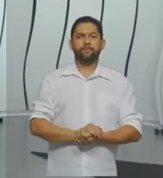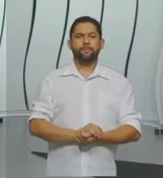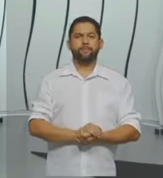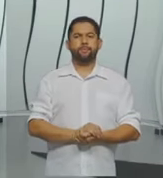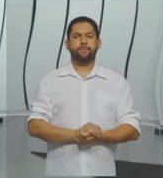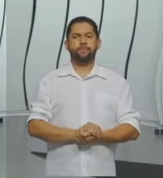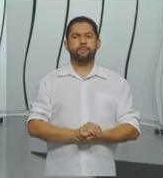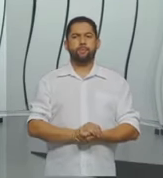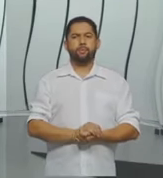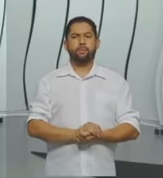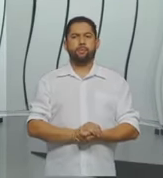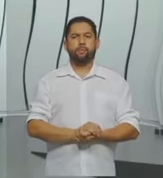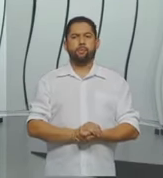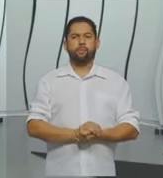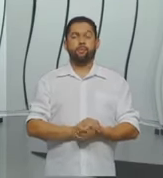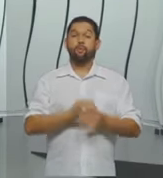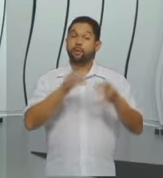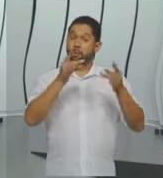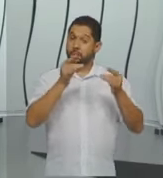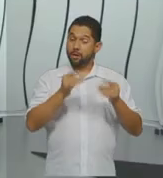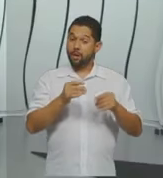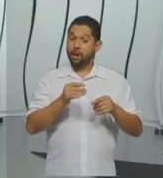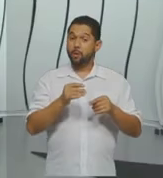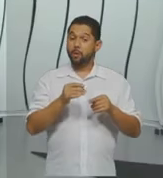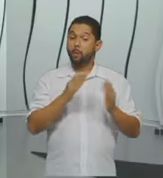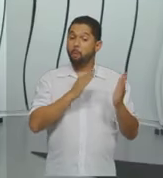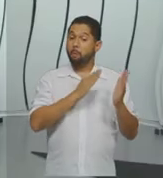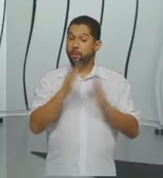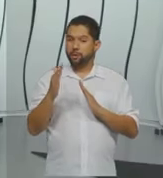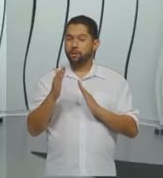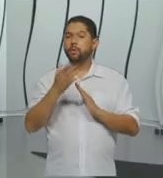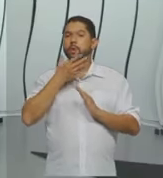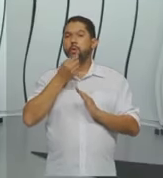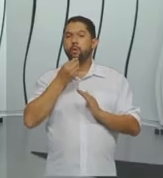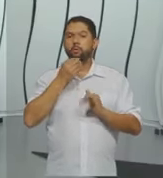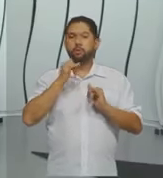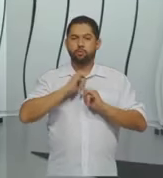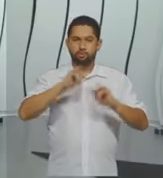que o Copérnico publicou essa ideia, isso aconteceu em